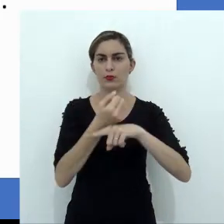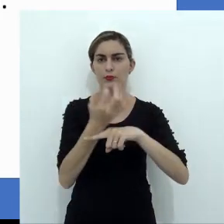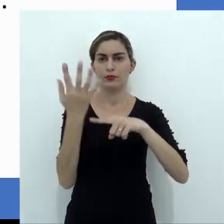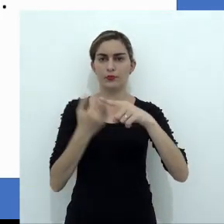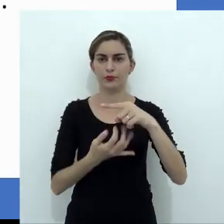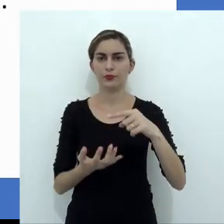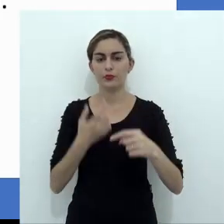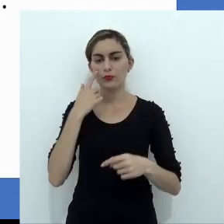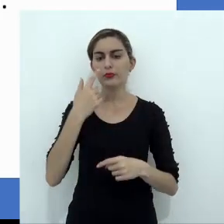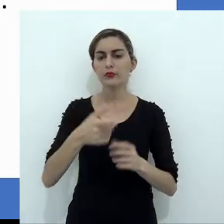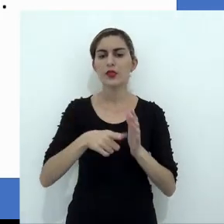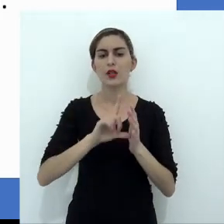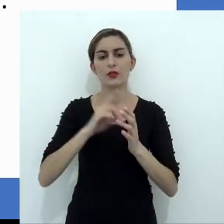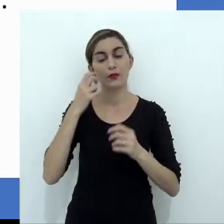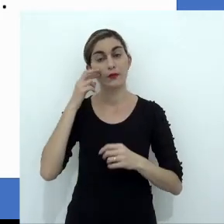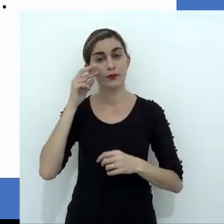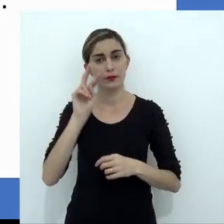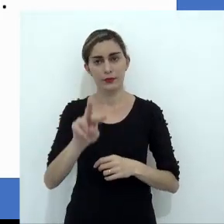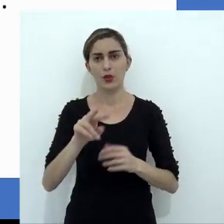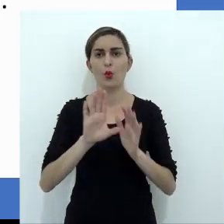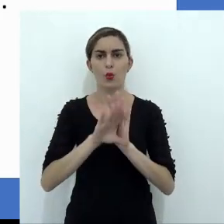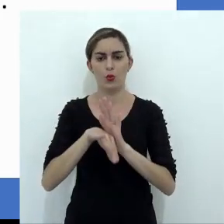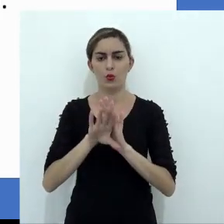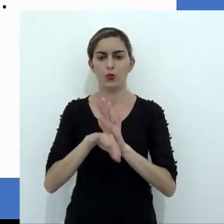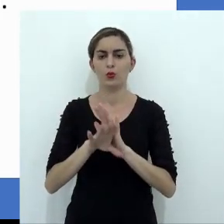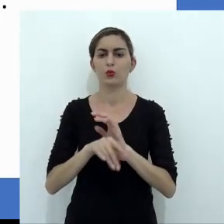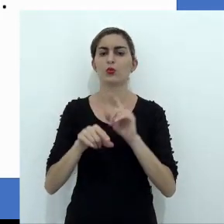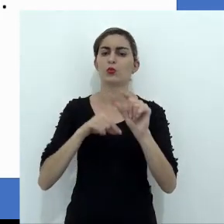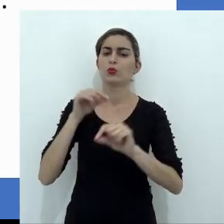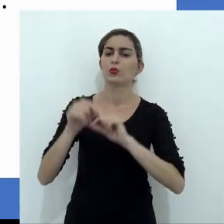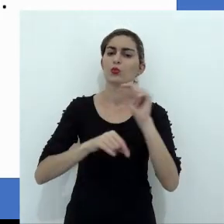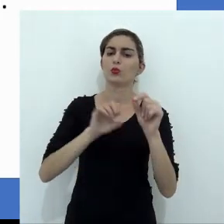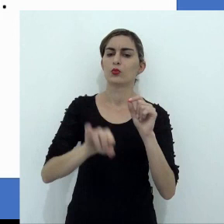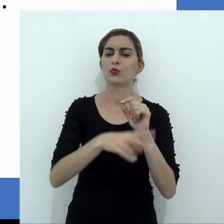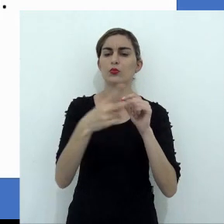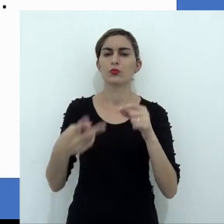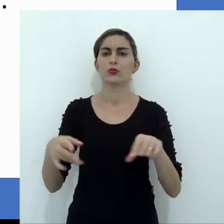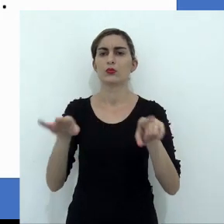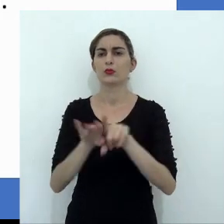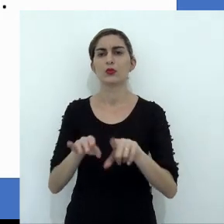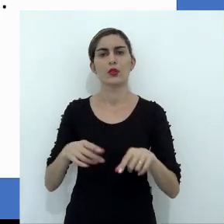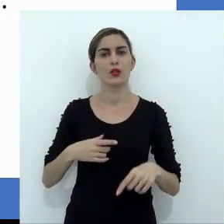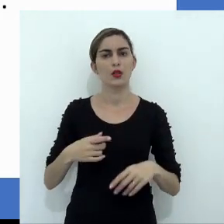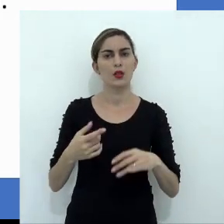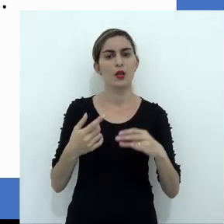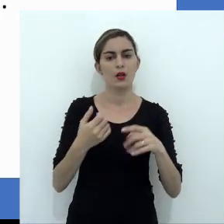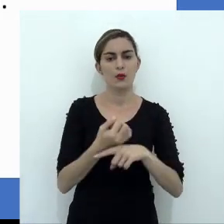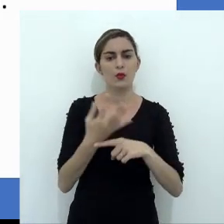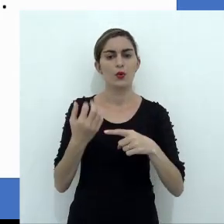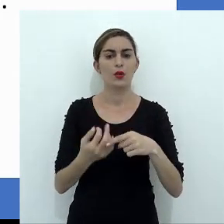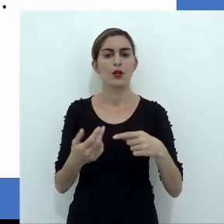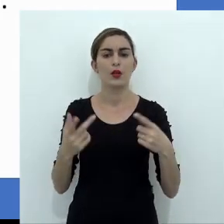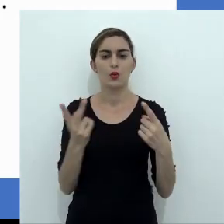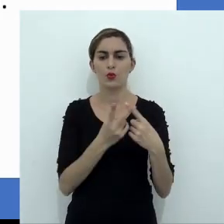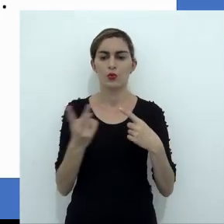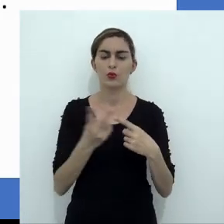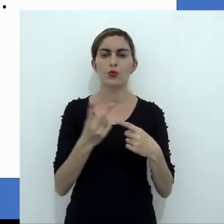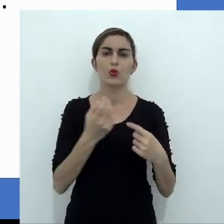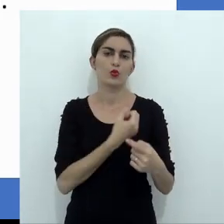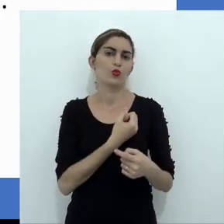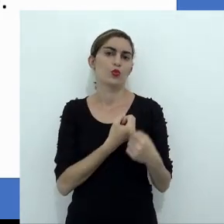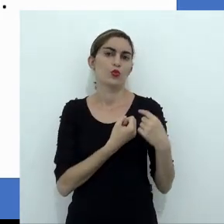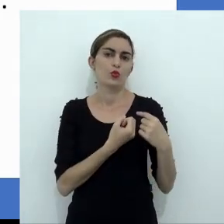da gente trabalhar essa figurinha, vamos dar uma olhadinha no conceito aqui. Ó. O que são frações equivalentes? São frações que possuem entre